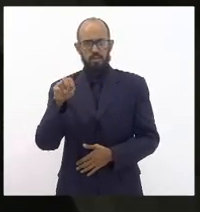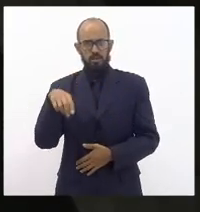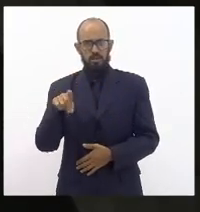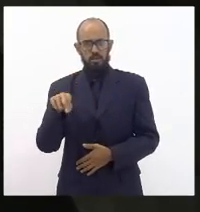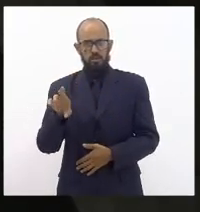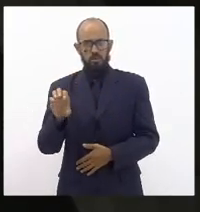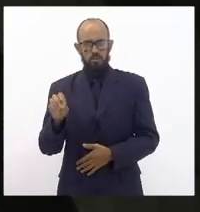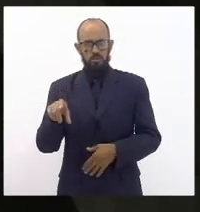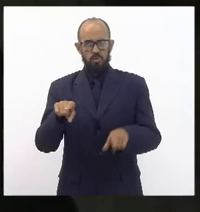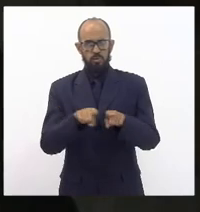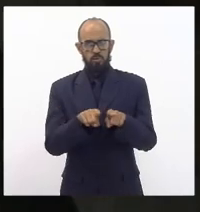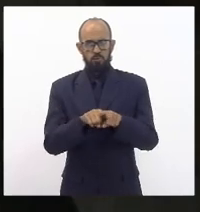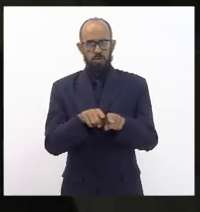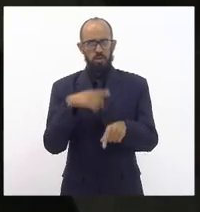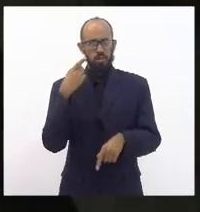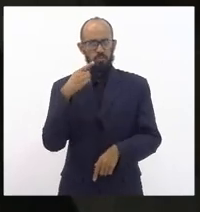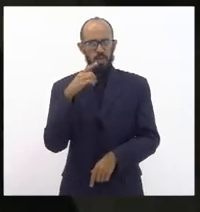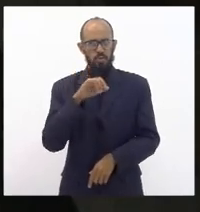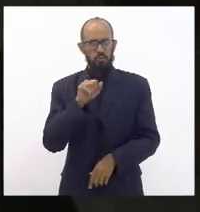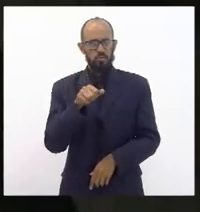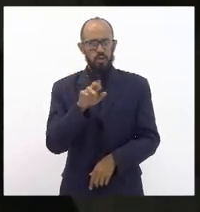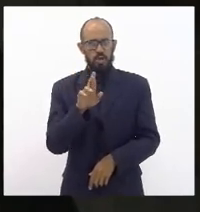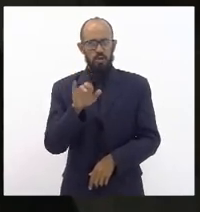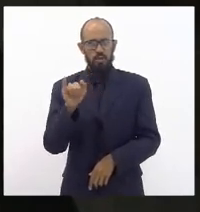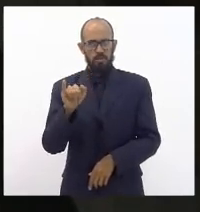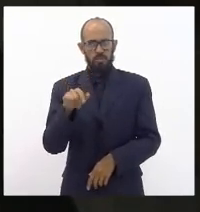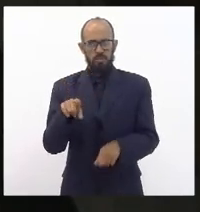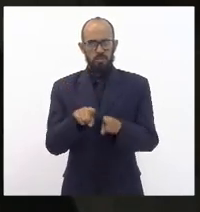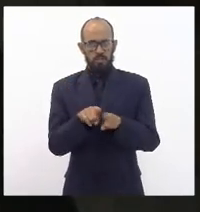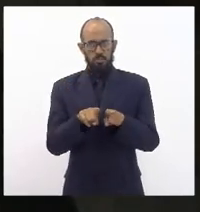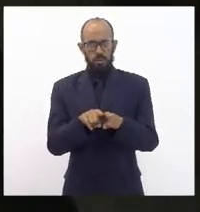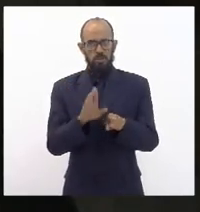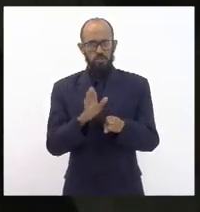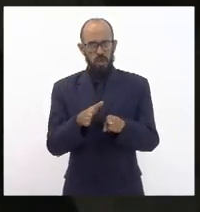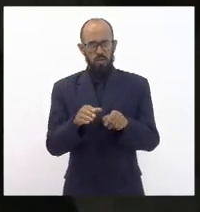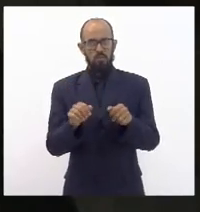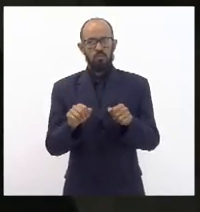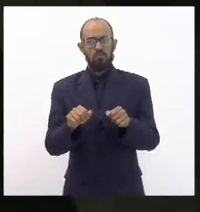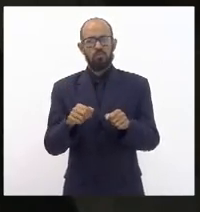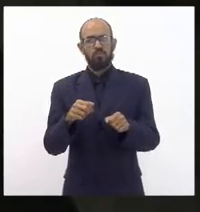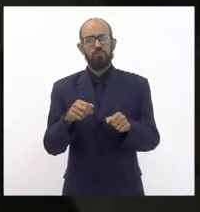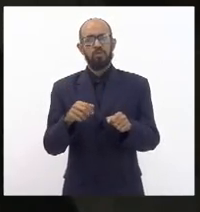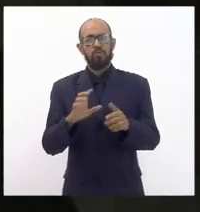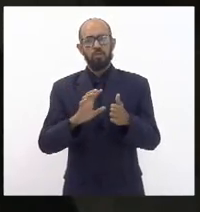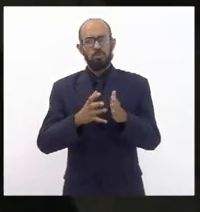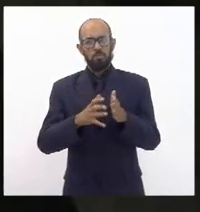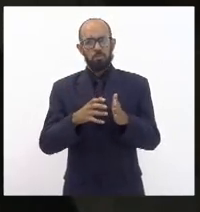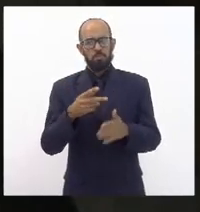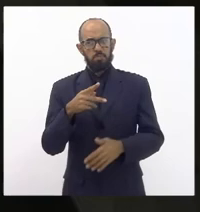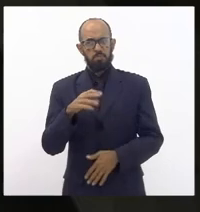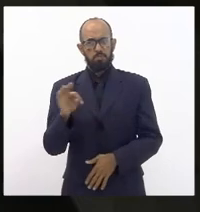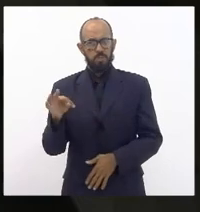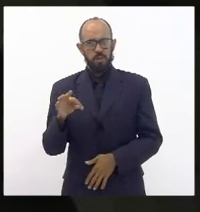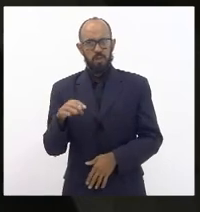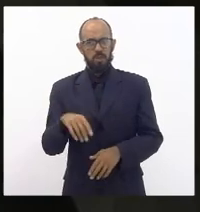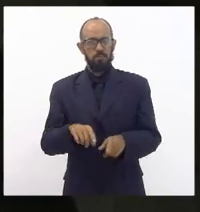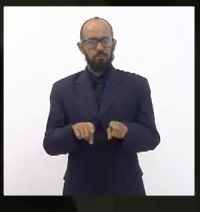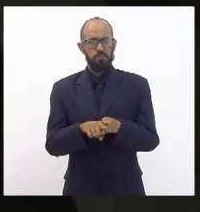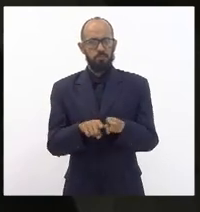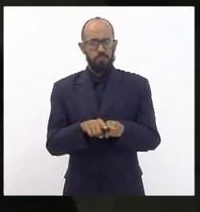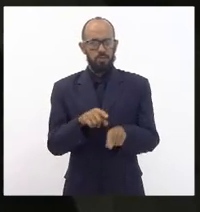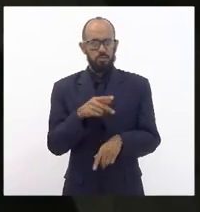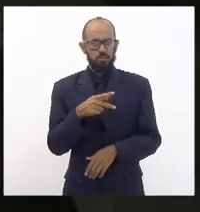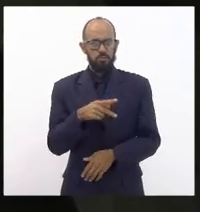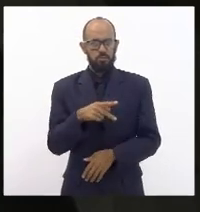encontro o deputado Jari que também já foi do nosso partido do meu ex-partido PT Jade também está no PSB